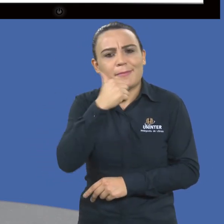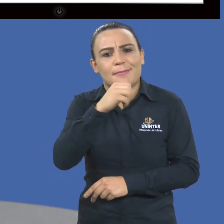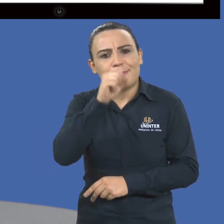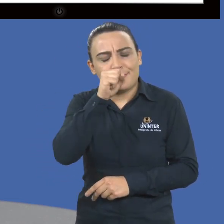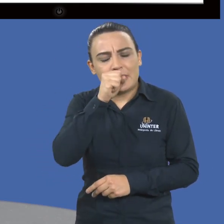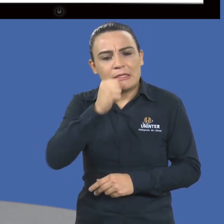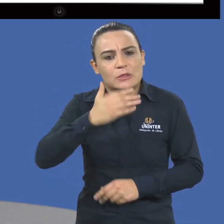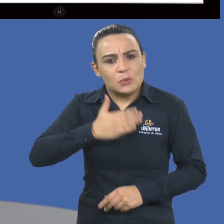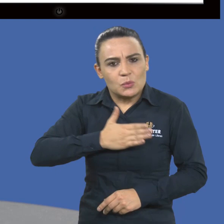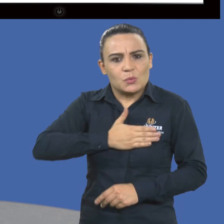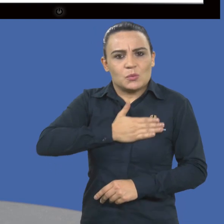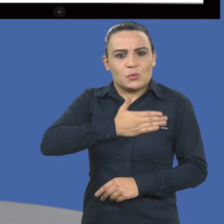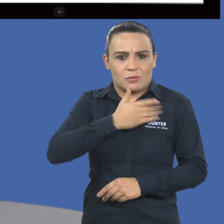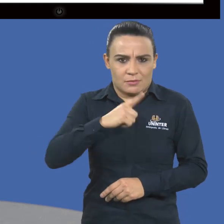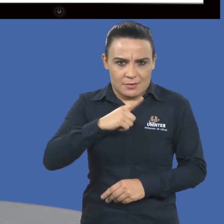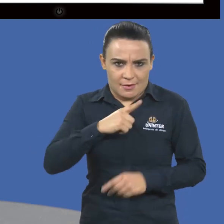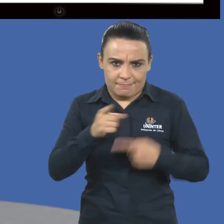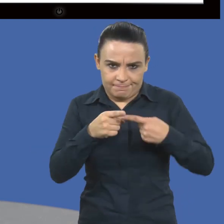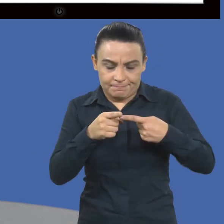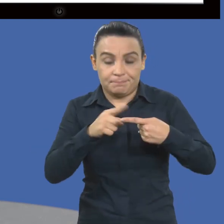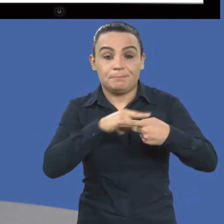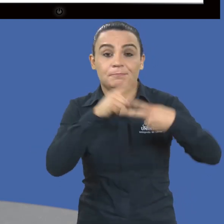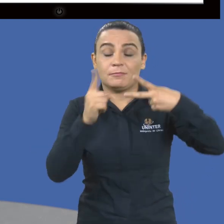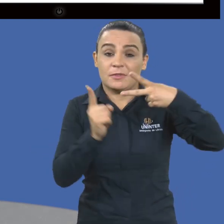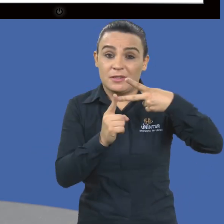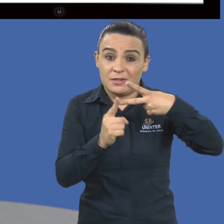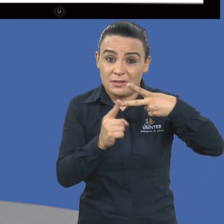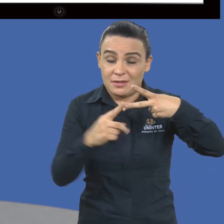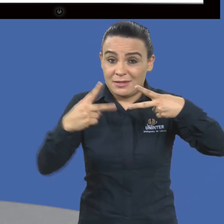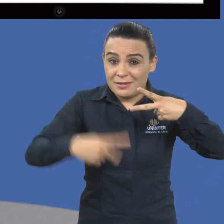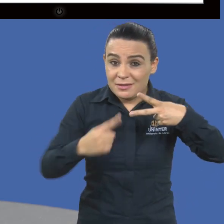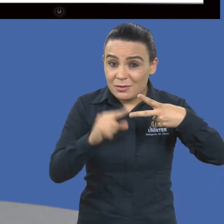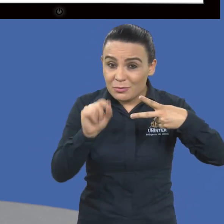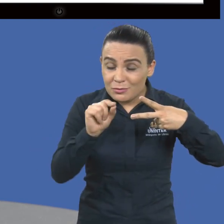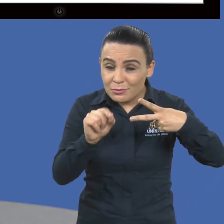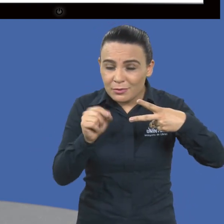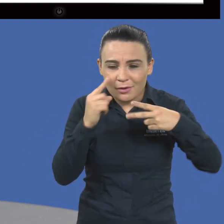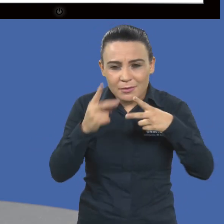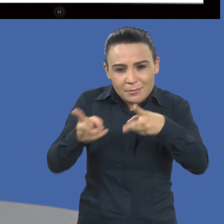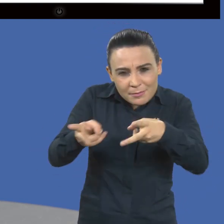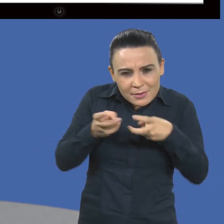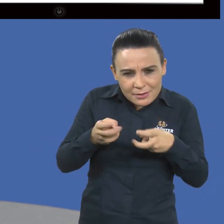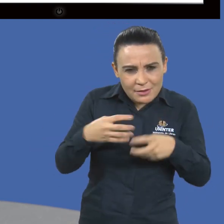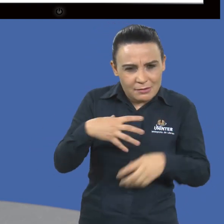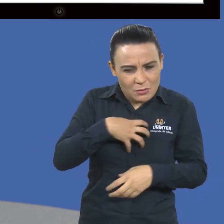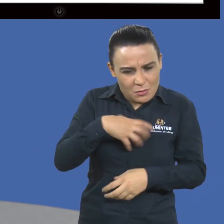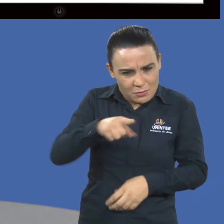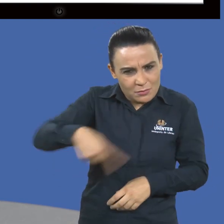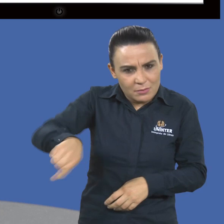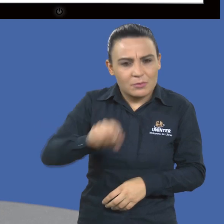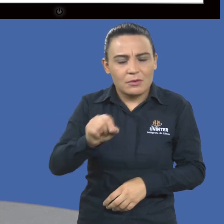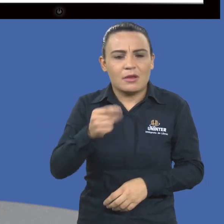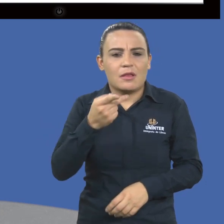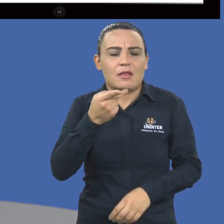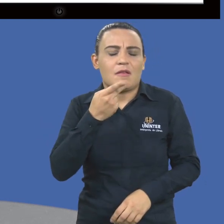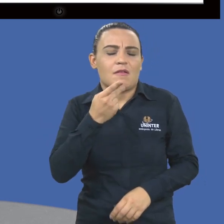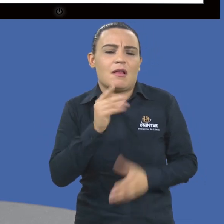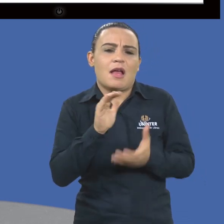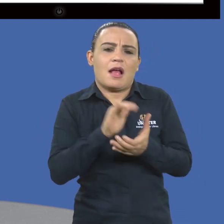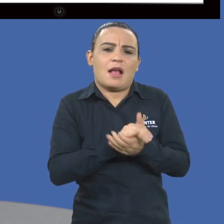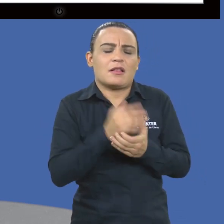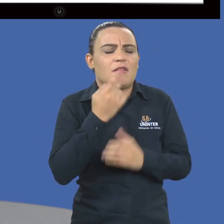quanto no pai. Uma segunda reação que é notória é a